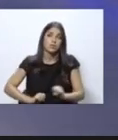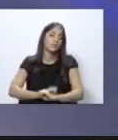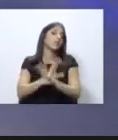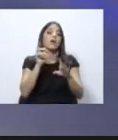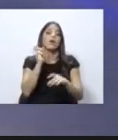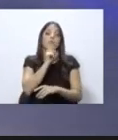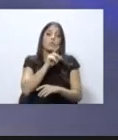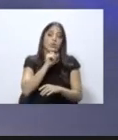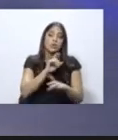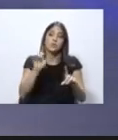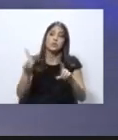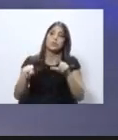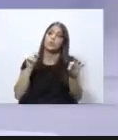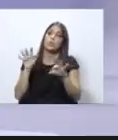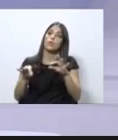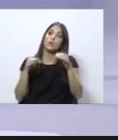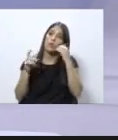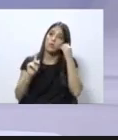ter escolhido,